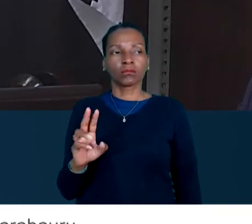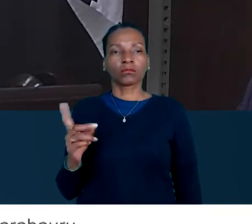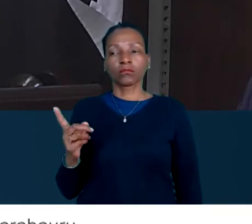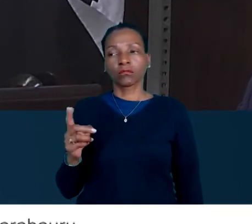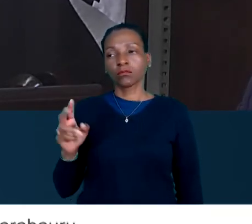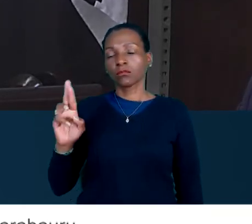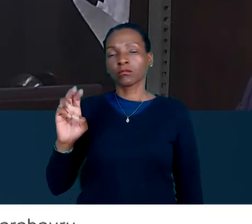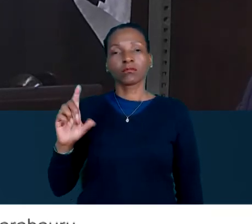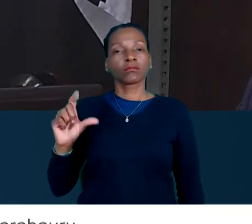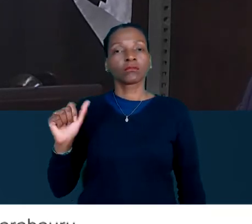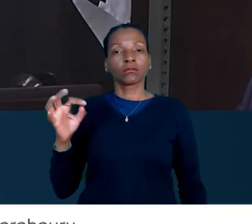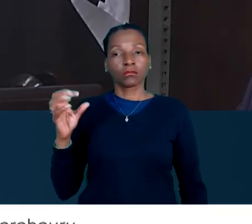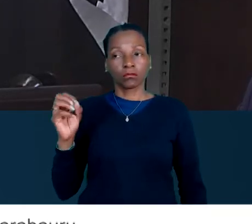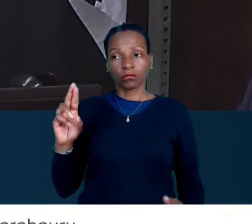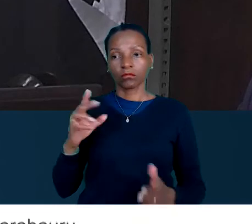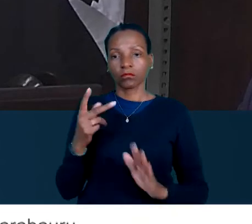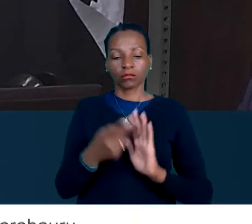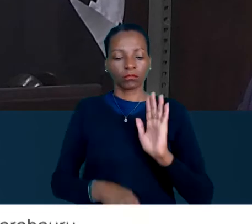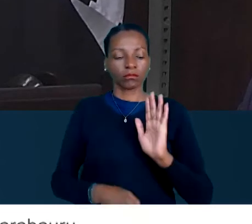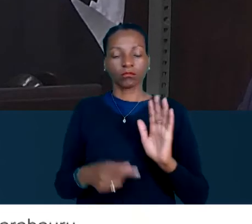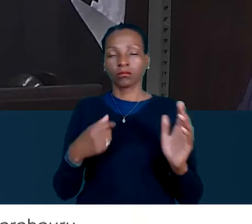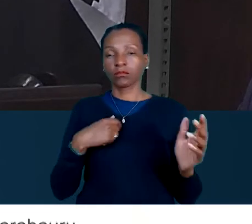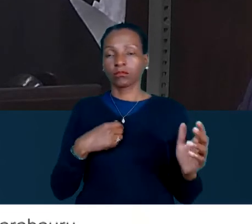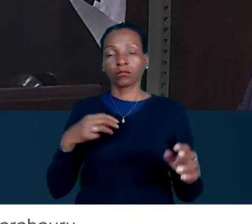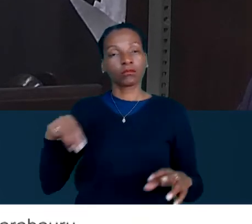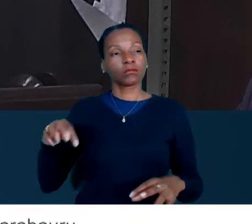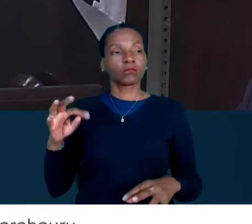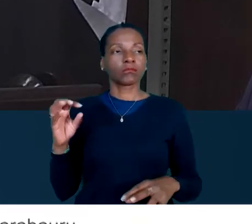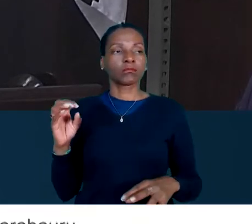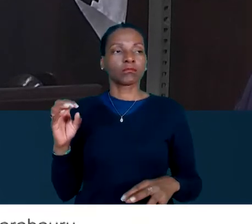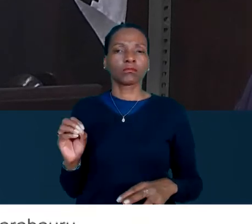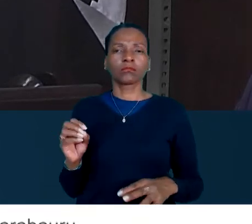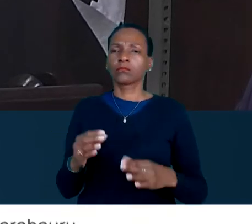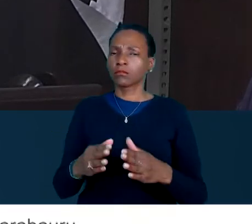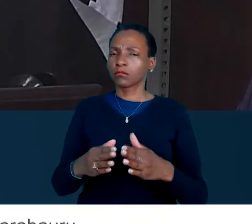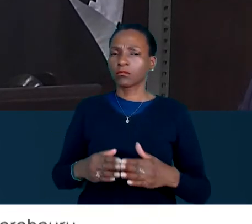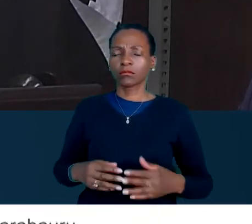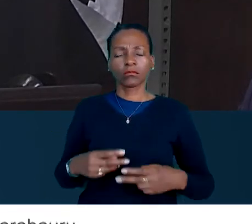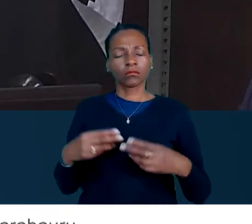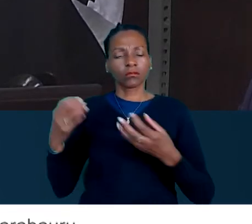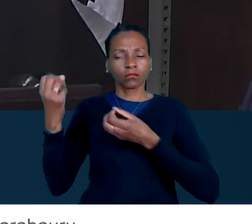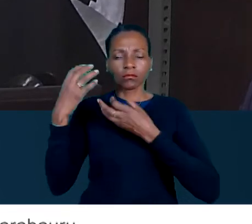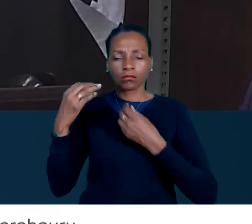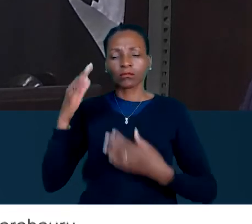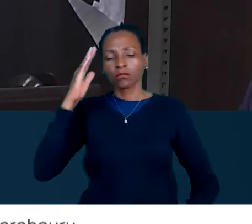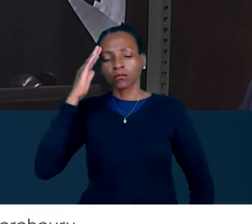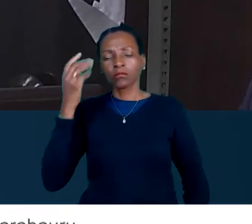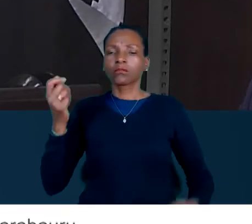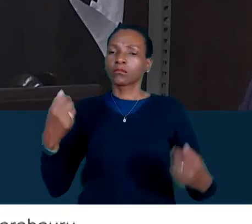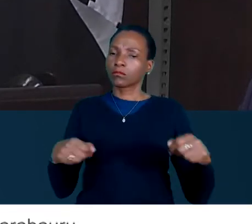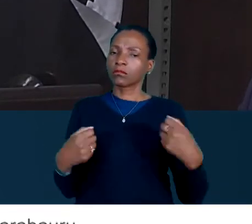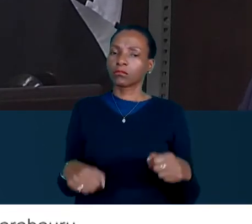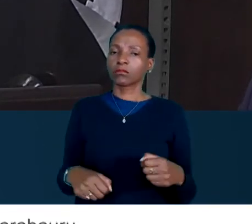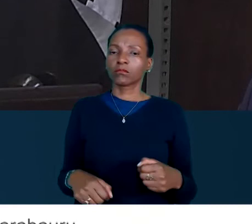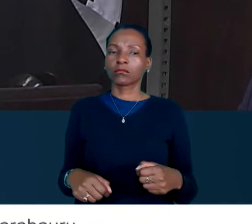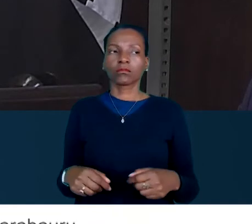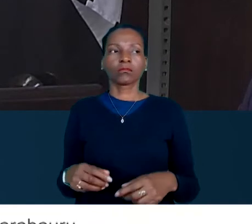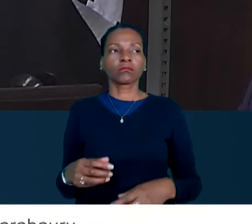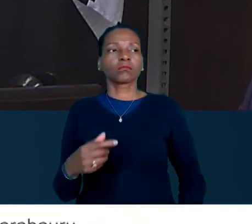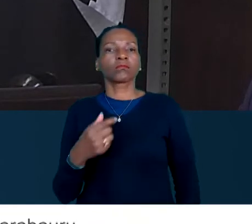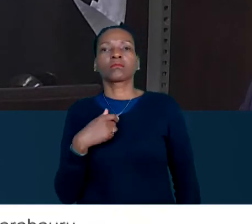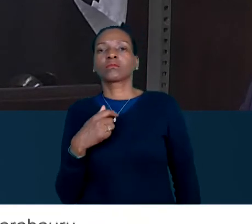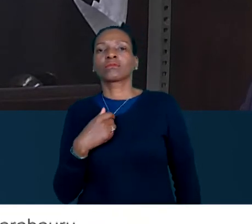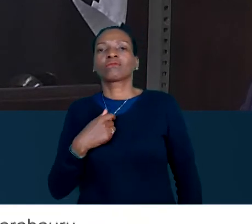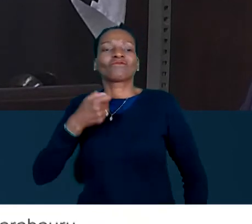eu na condição de membro vou pedir informações que entender necessárias e conveniente então eu não tou induzindo e não estou forçando ninguém a nada